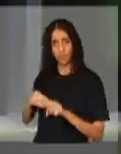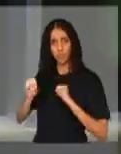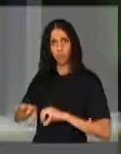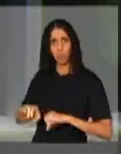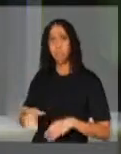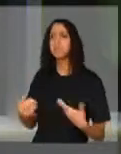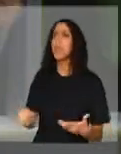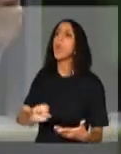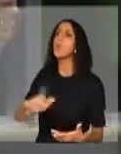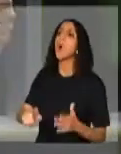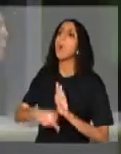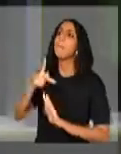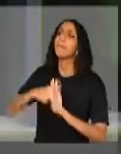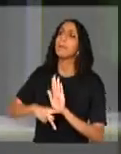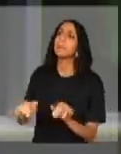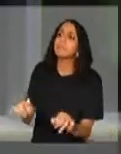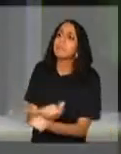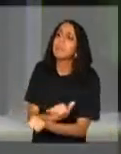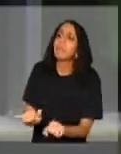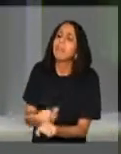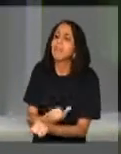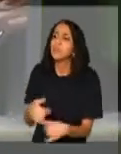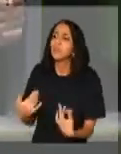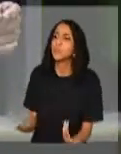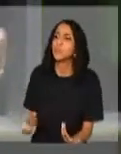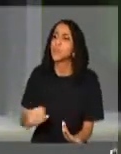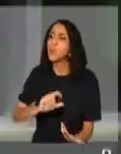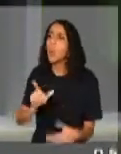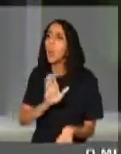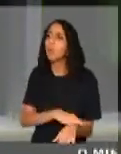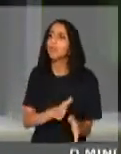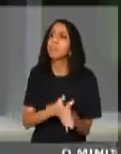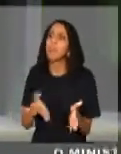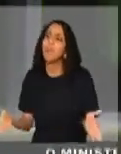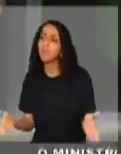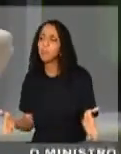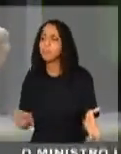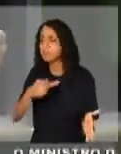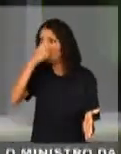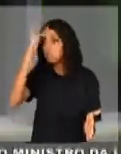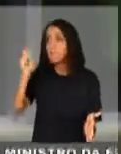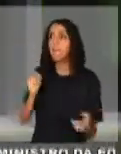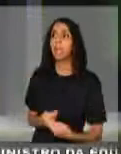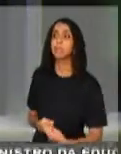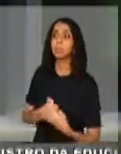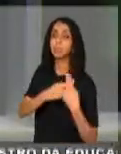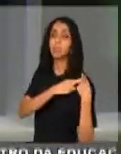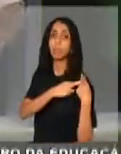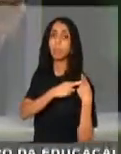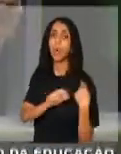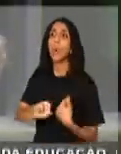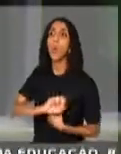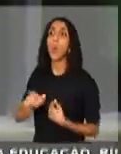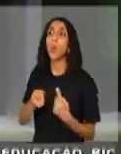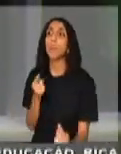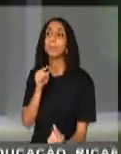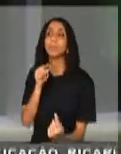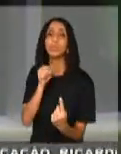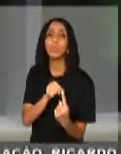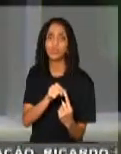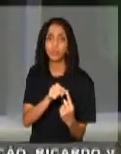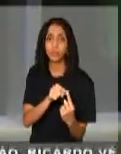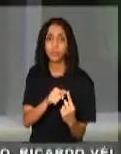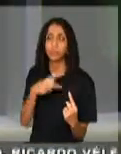era o planejamento estratégico, quais eram os prazos, quem eram os responsáveis, quais eram os objetivos da